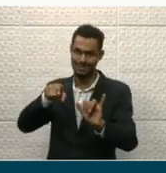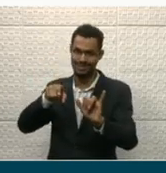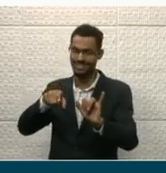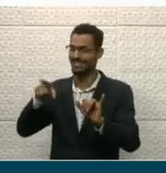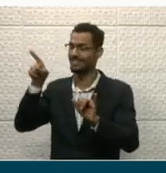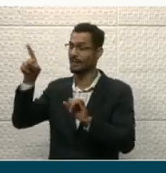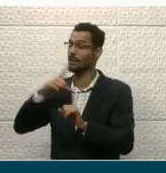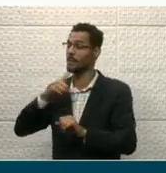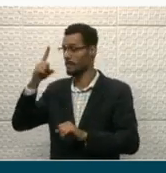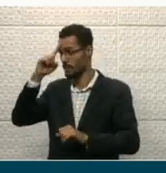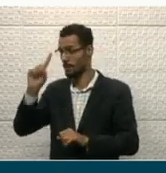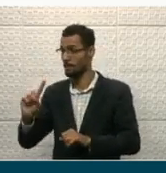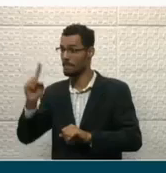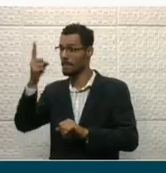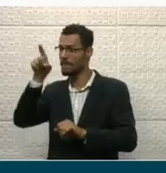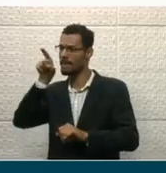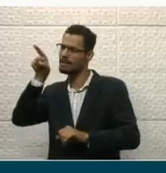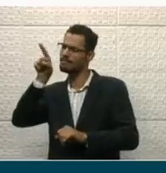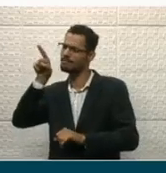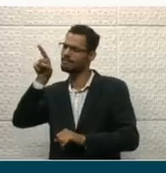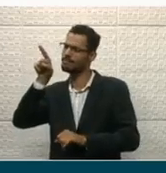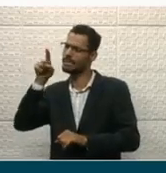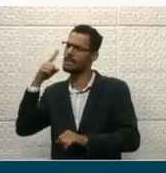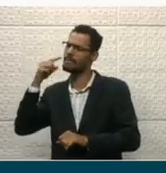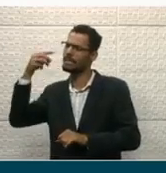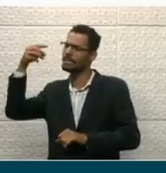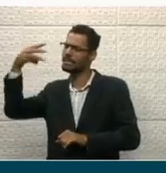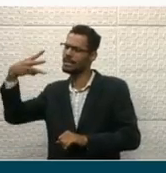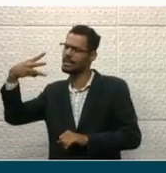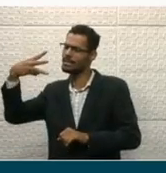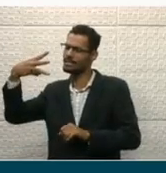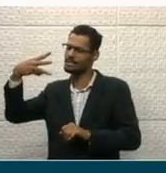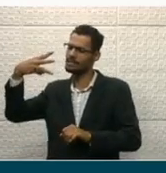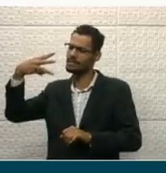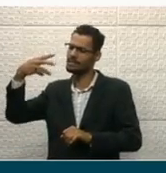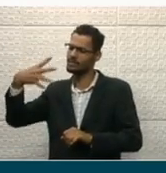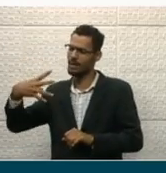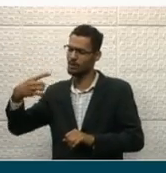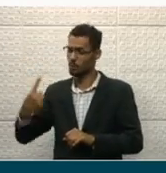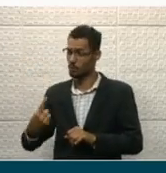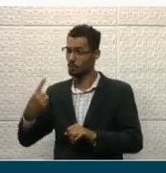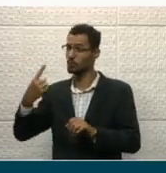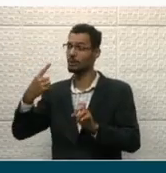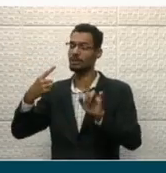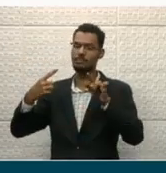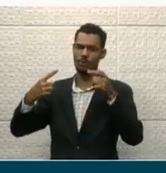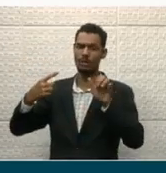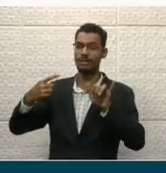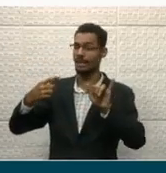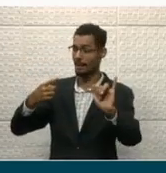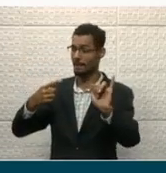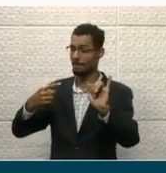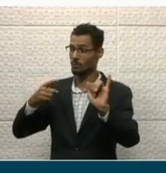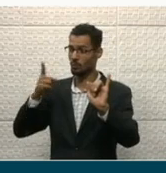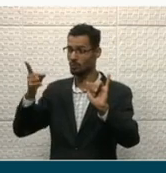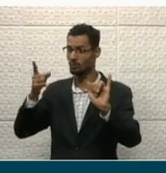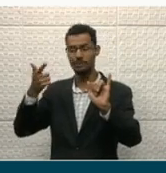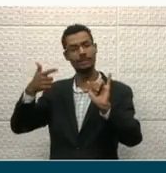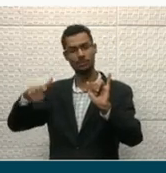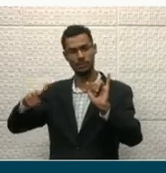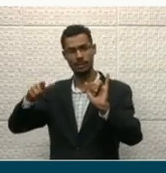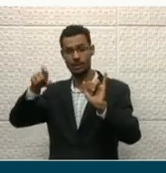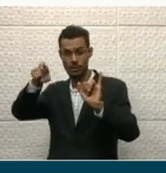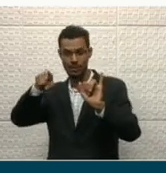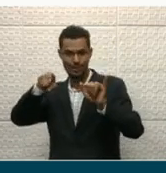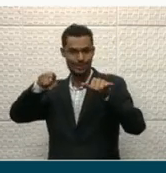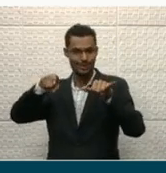primeira coluna, eu vou identificar os coeficientes de x e na segunda, os coeficientes de y.